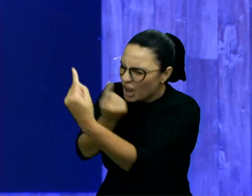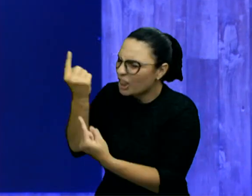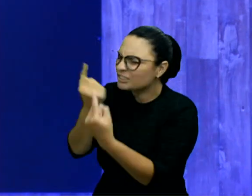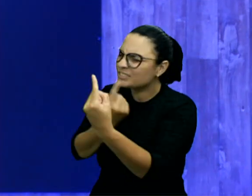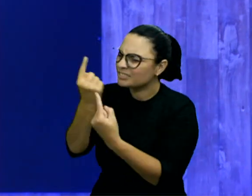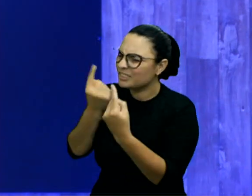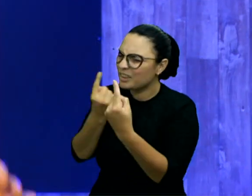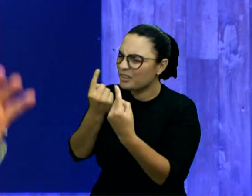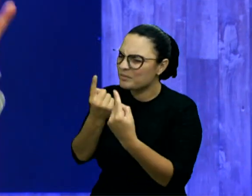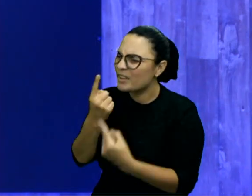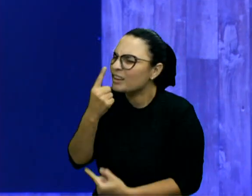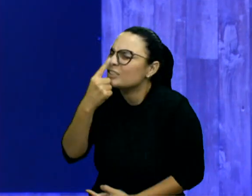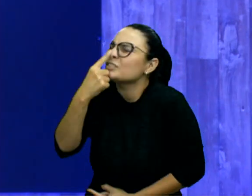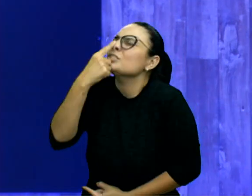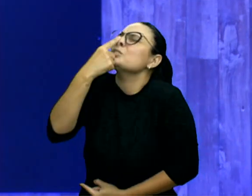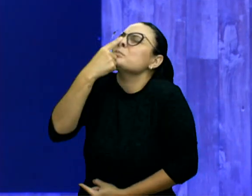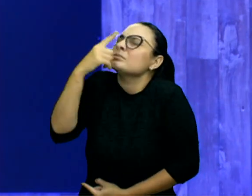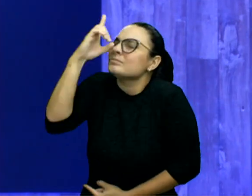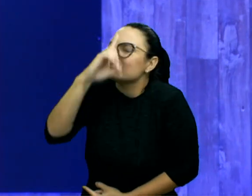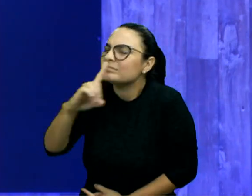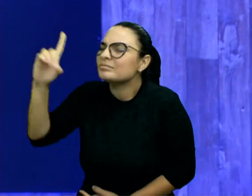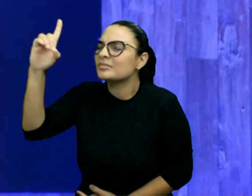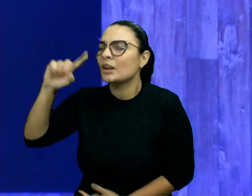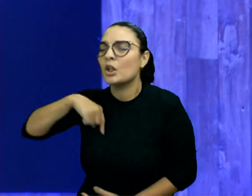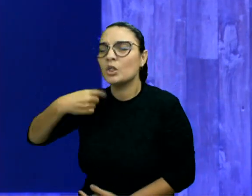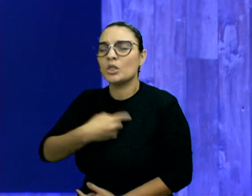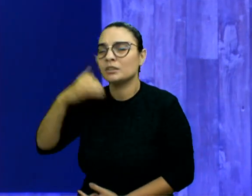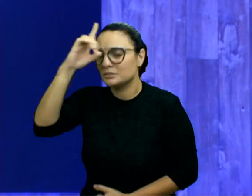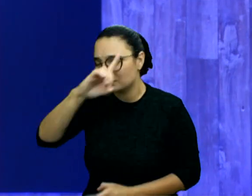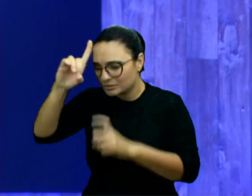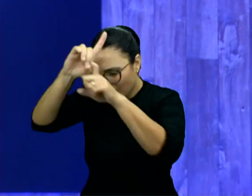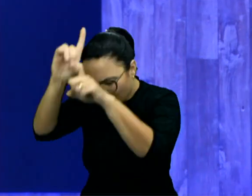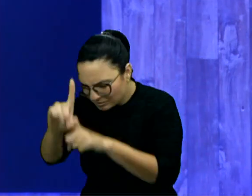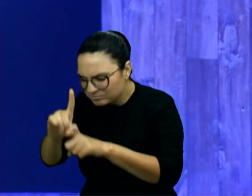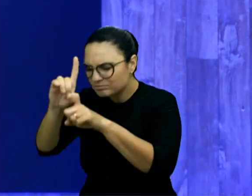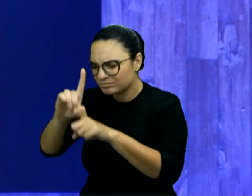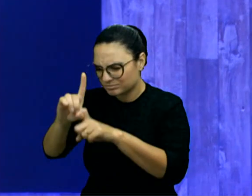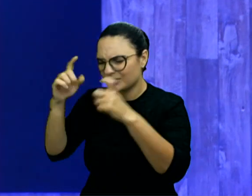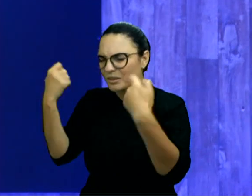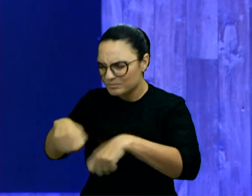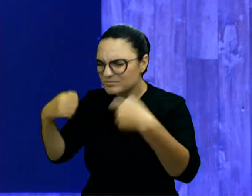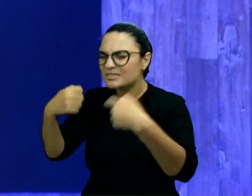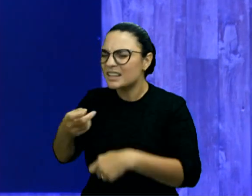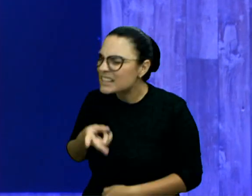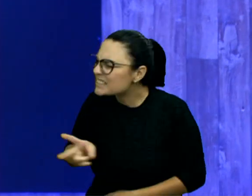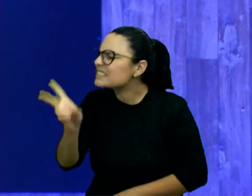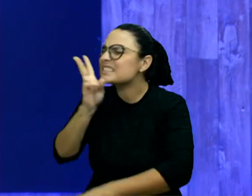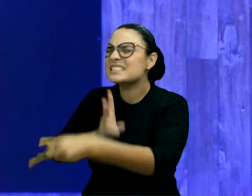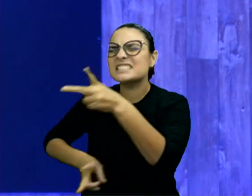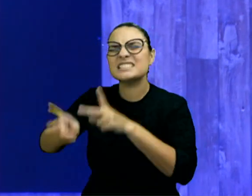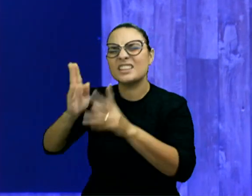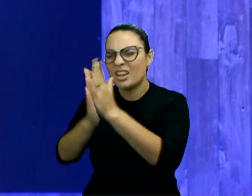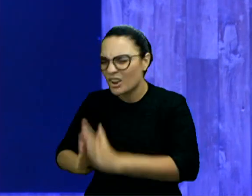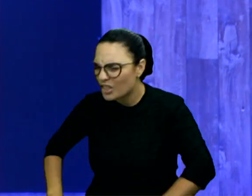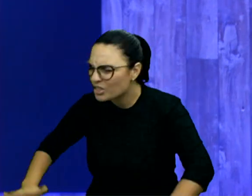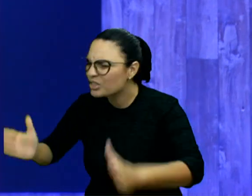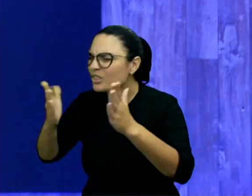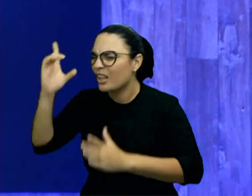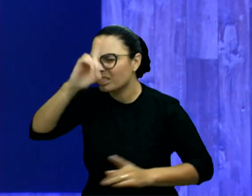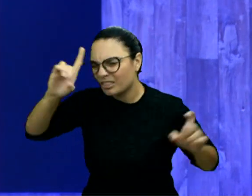relacionamento contigo. Nós precisamos de ti. Nós sempre te adoraremos, sempre te amaremos, no nome de